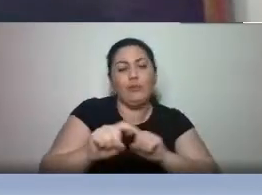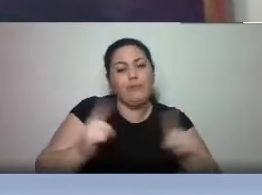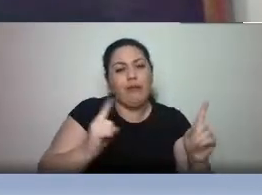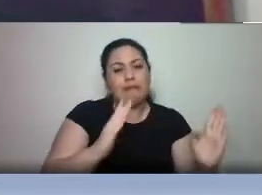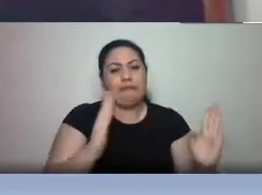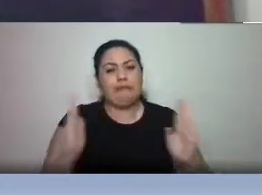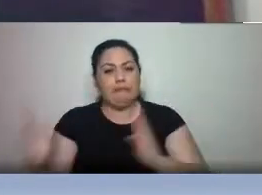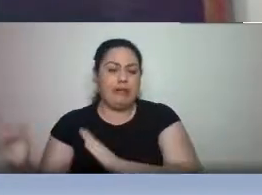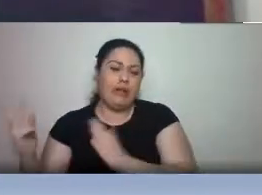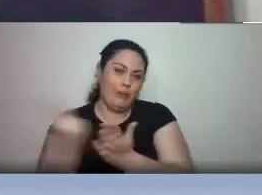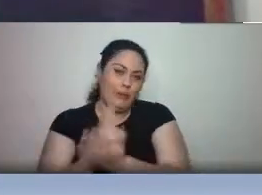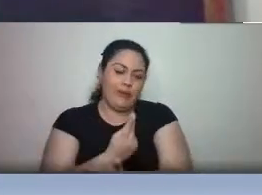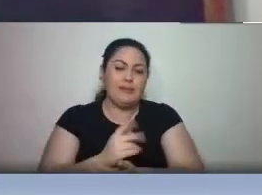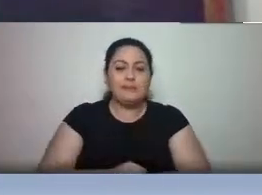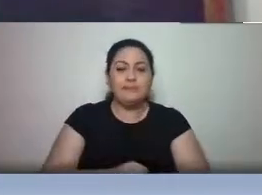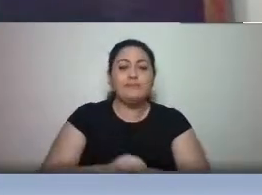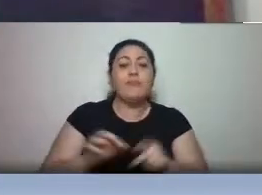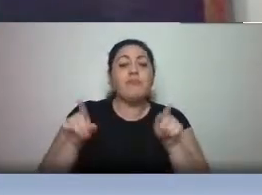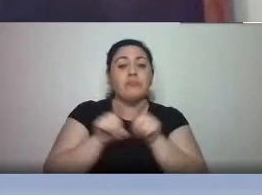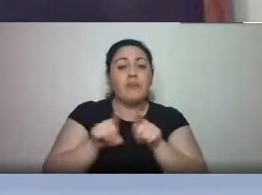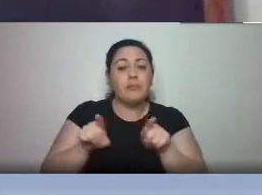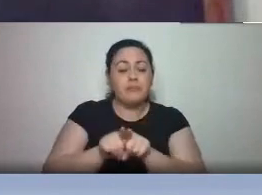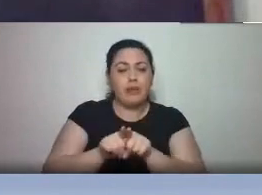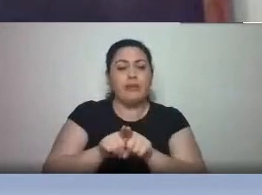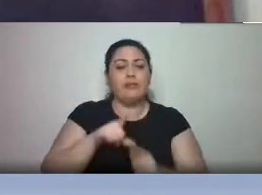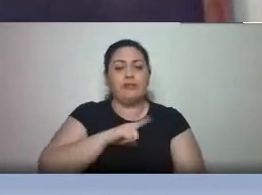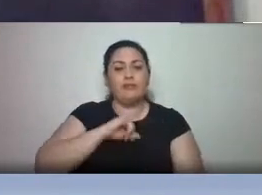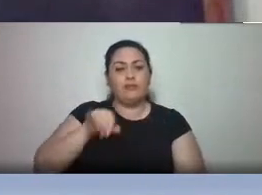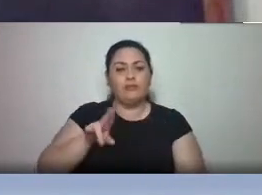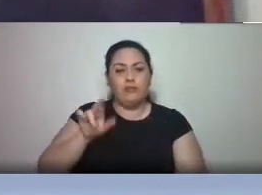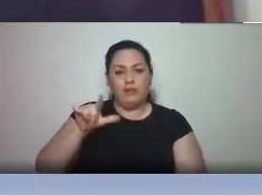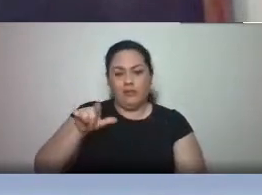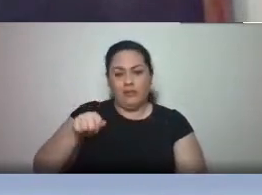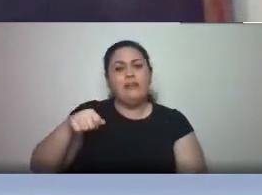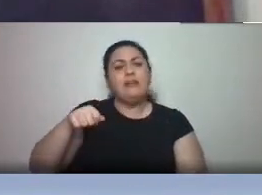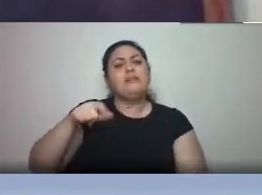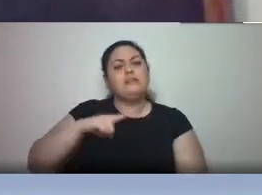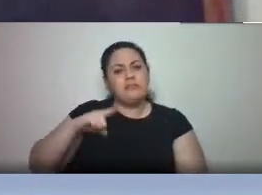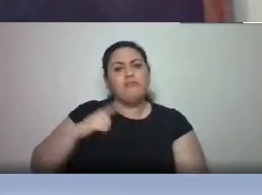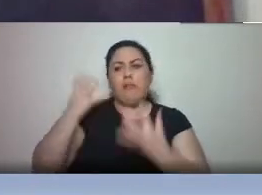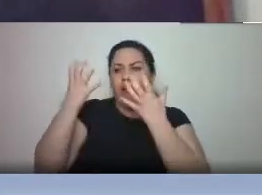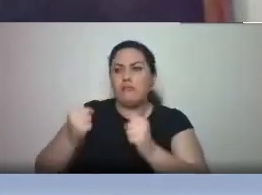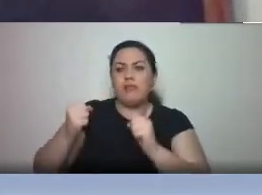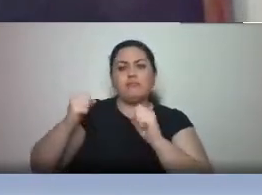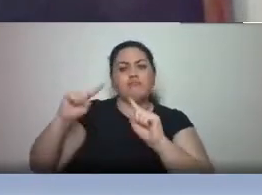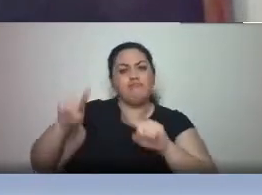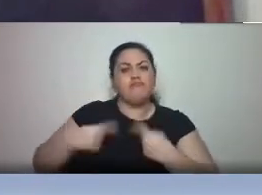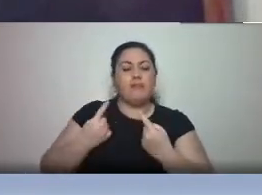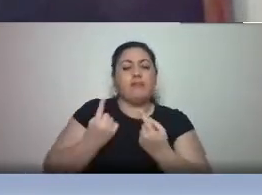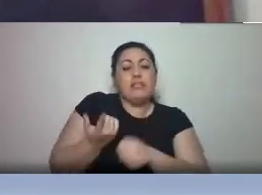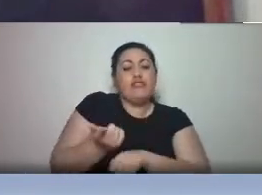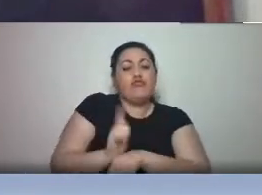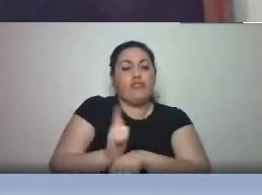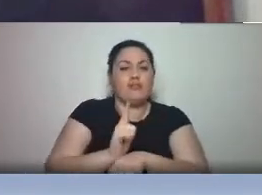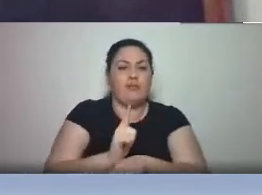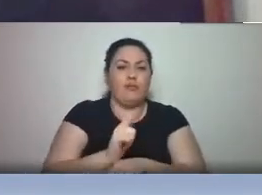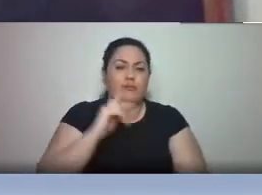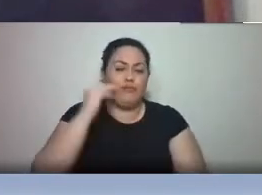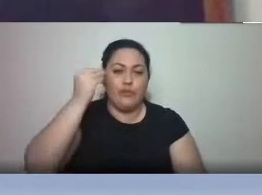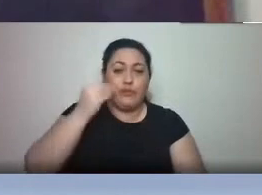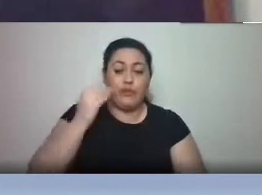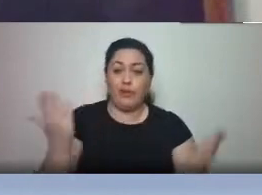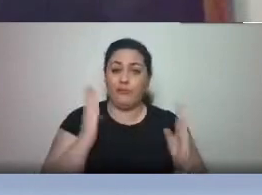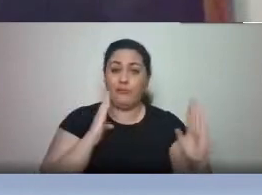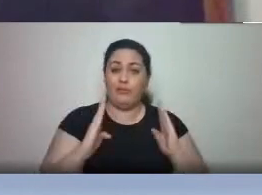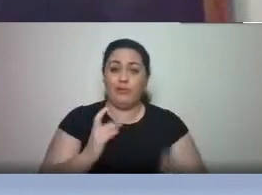Joana Narvaez, que topou corajosamente o desafio de fazermos a gestão do curso de psicologia em meio à crise, e